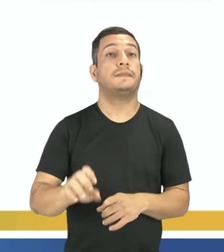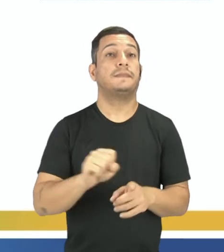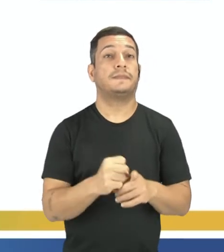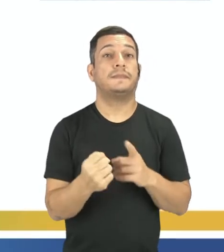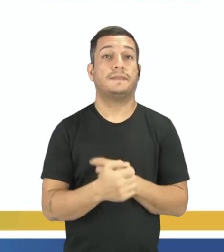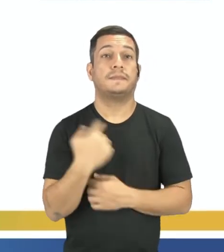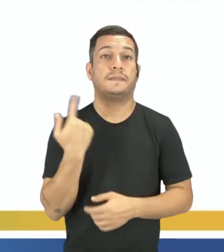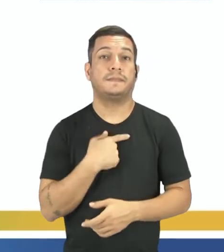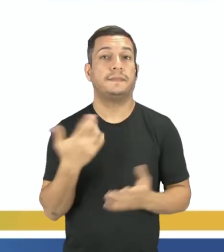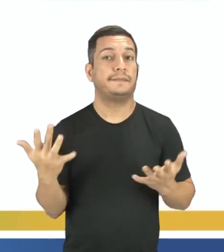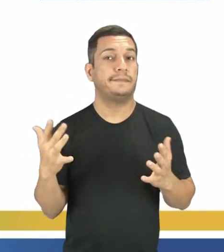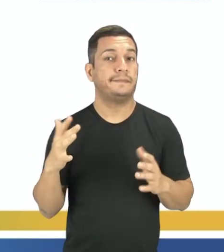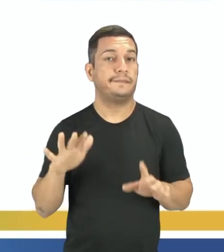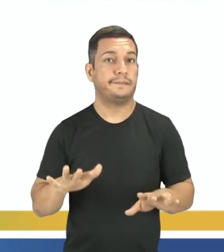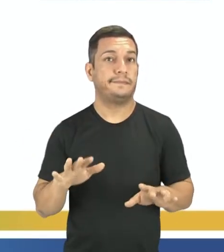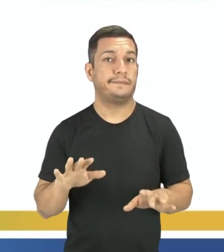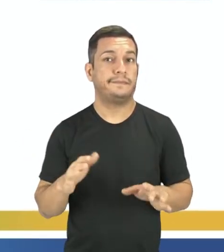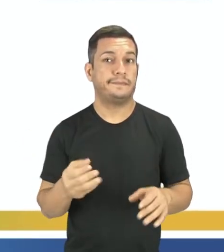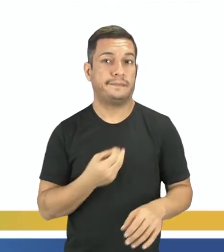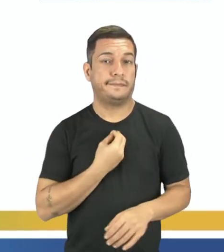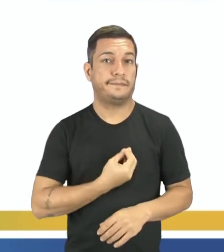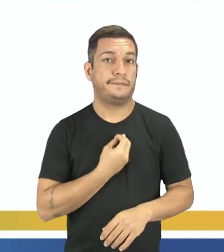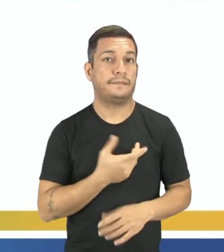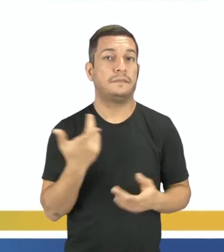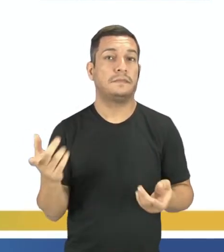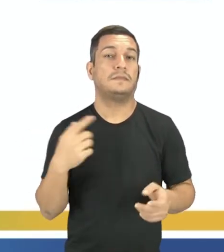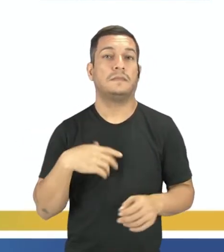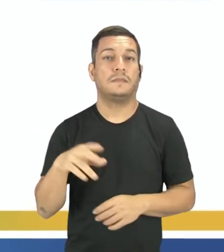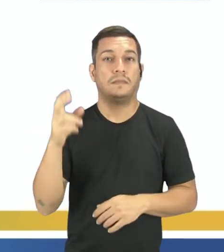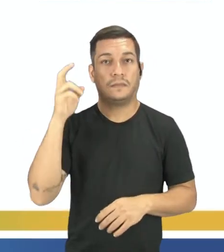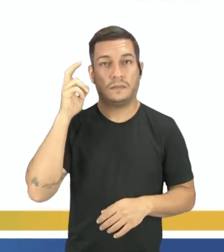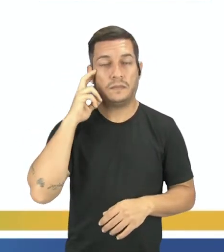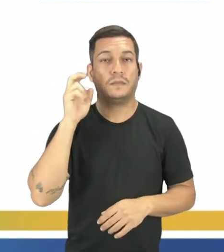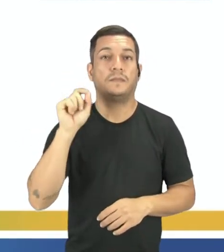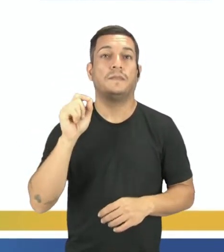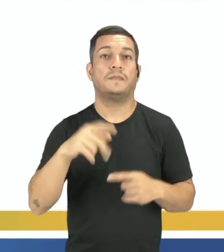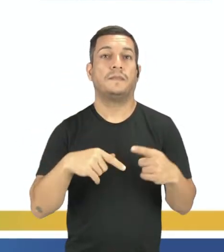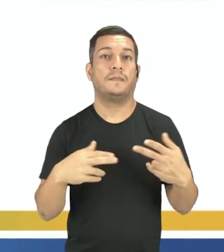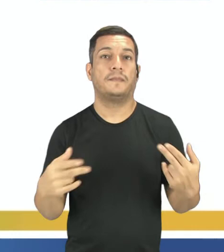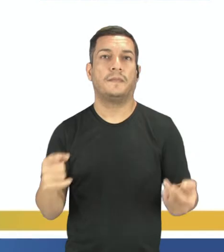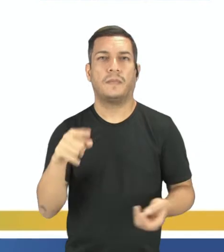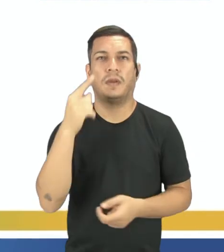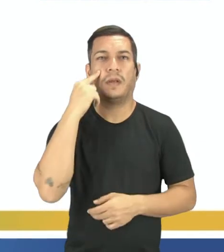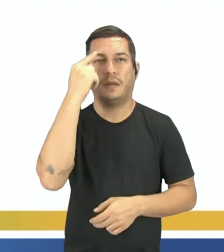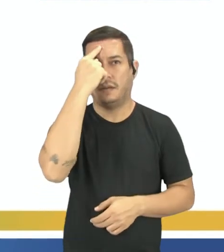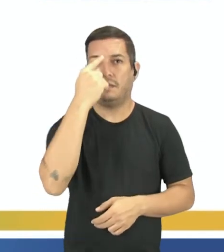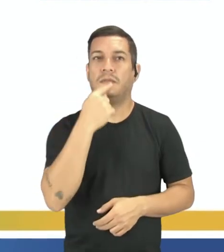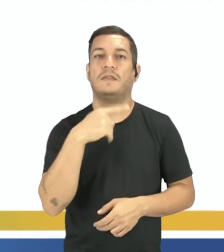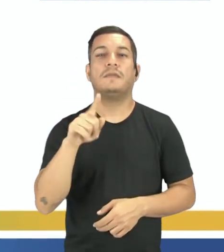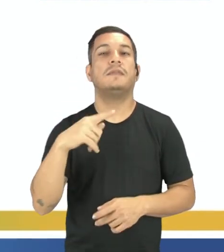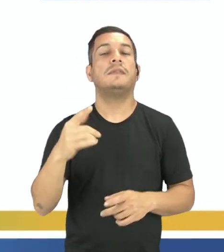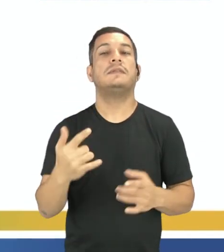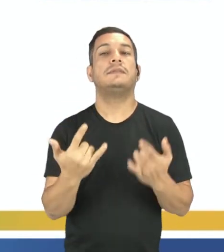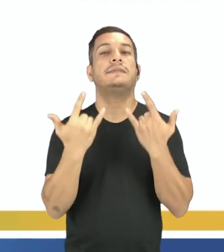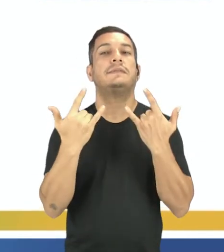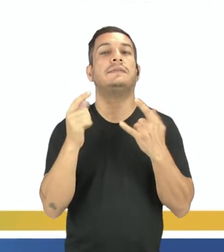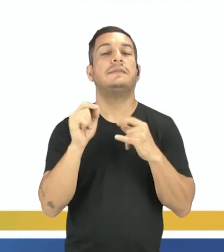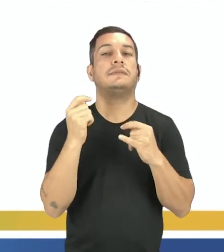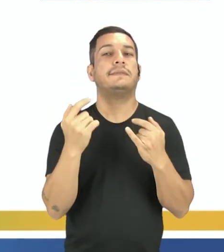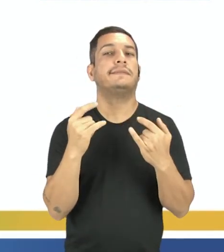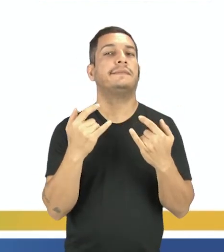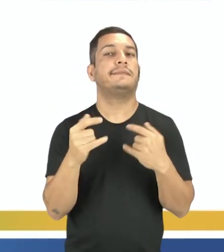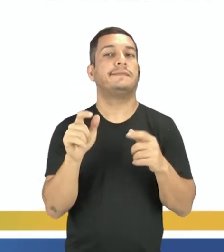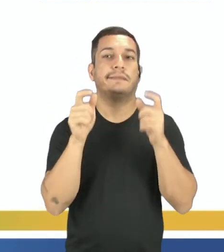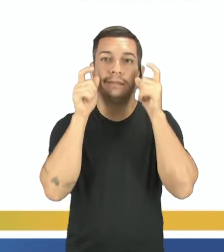qual estão inseridas. A culturalização do objeto. Nessa imagem, o que mais chama a atenção de vocês? O que